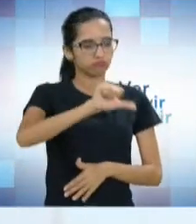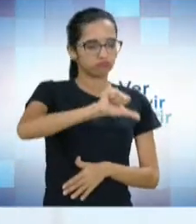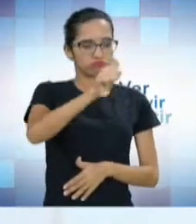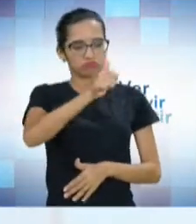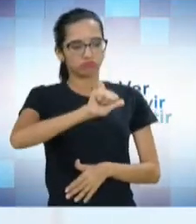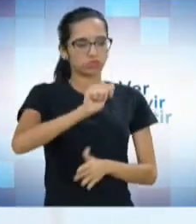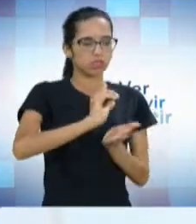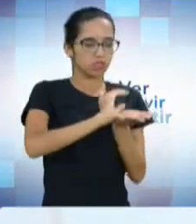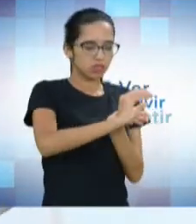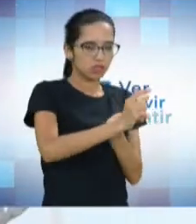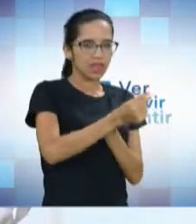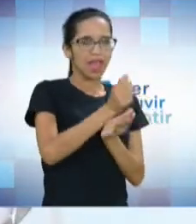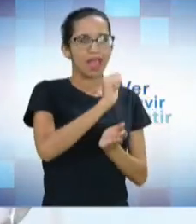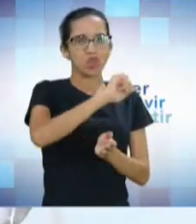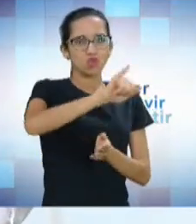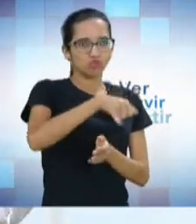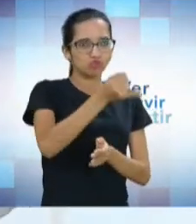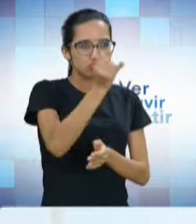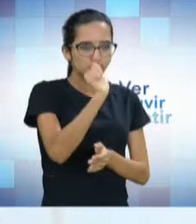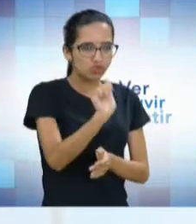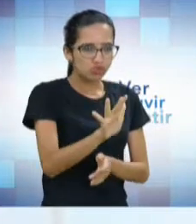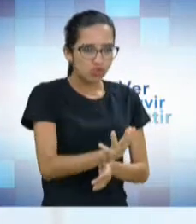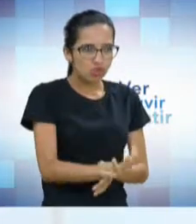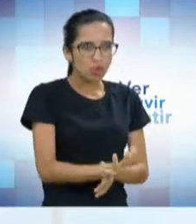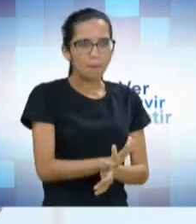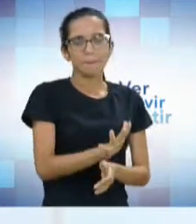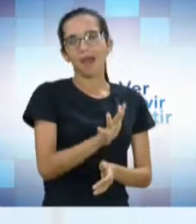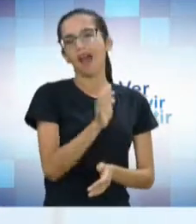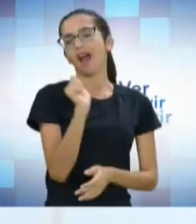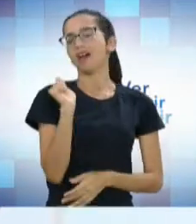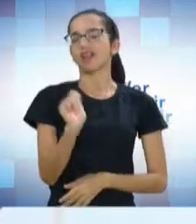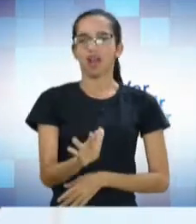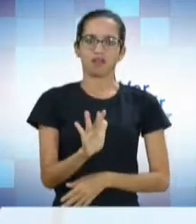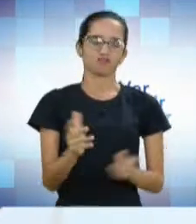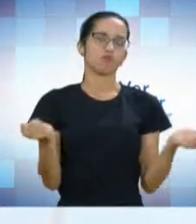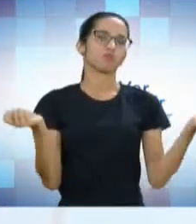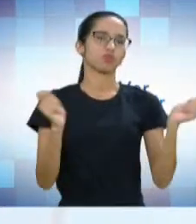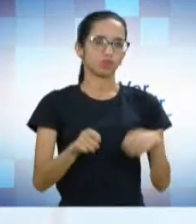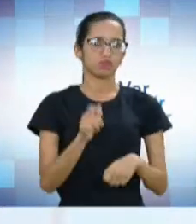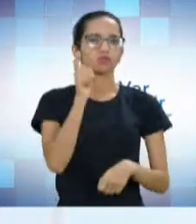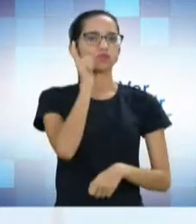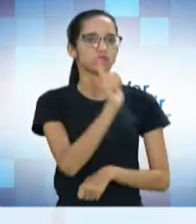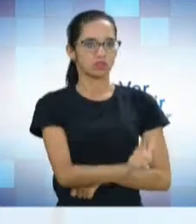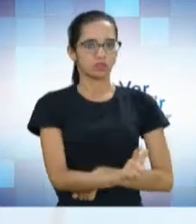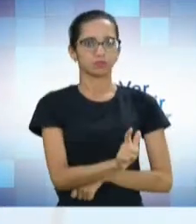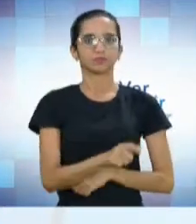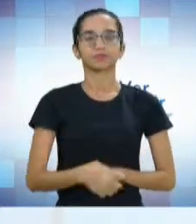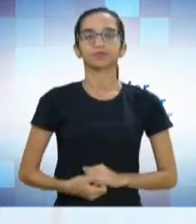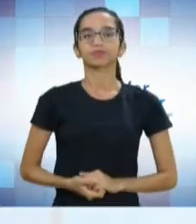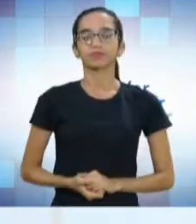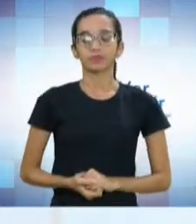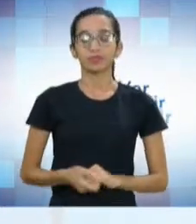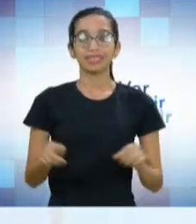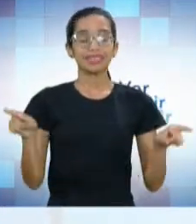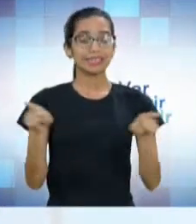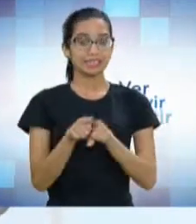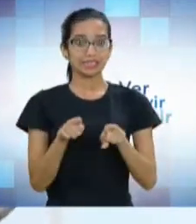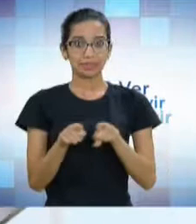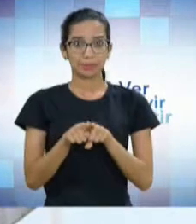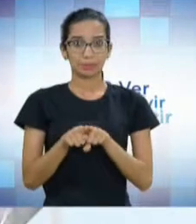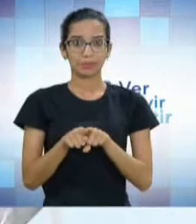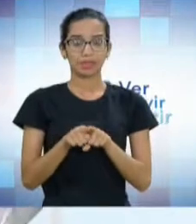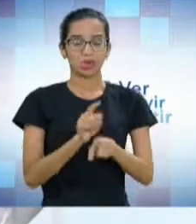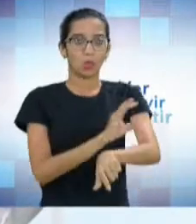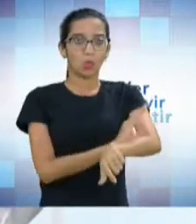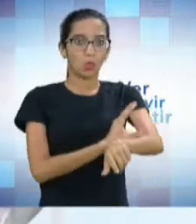juros super barato que vale a pena a pessoa tem acesso a esse microcrédito e também e se esse curso que está acontecendo sobre